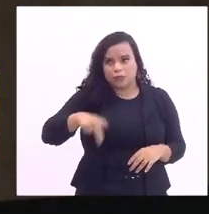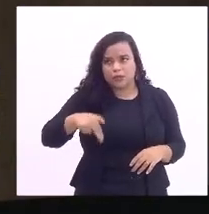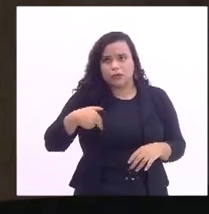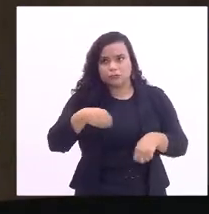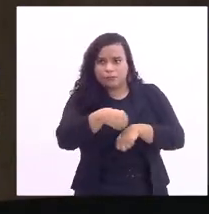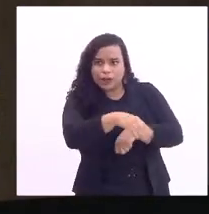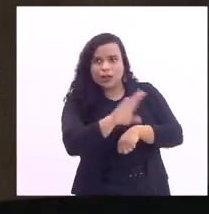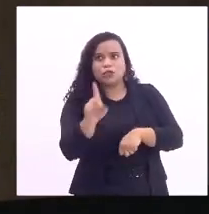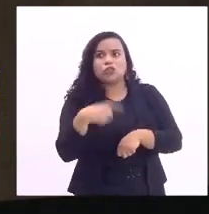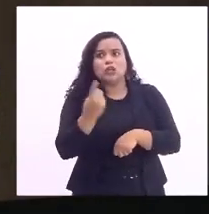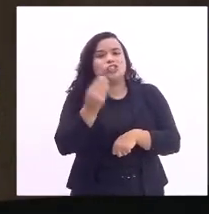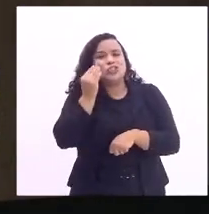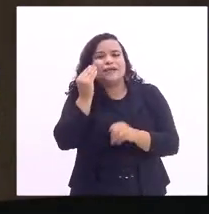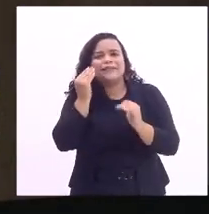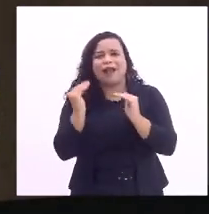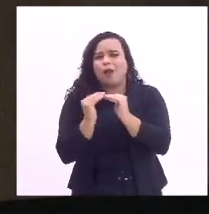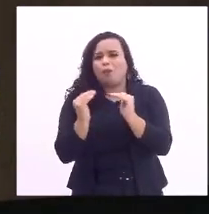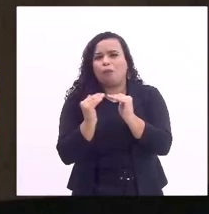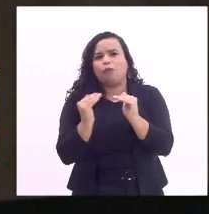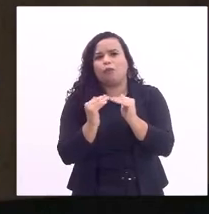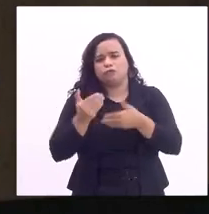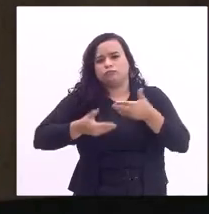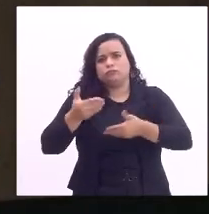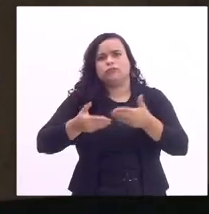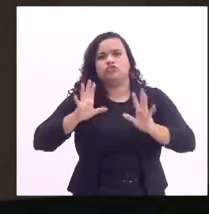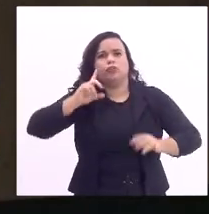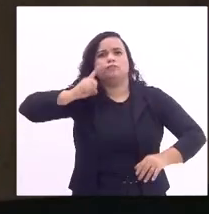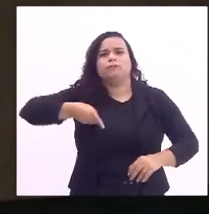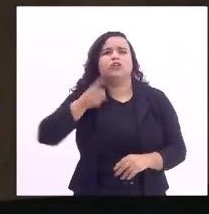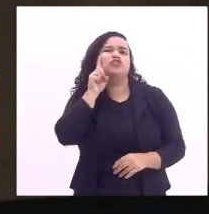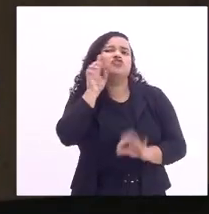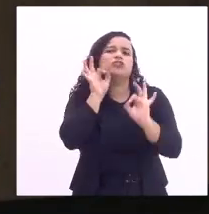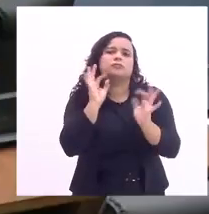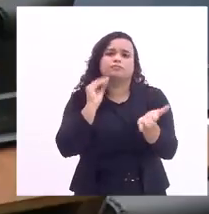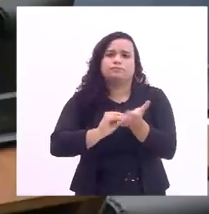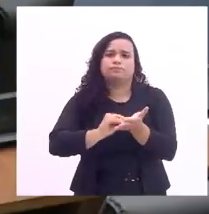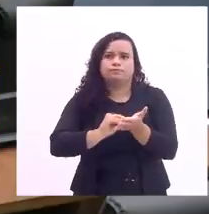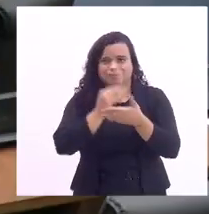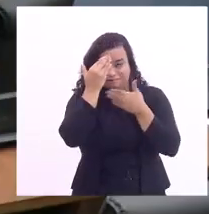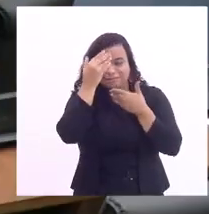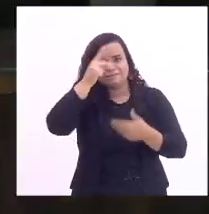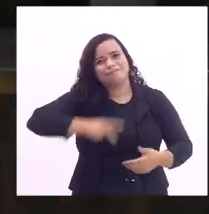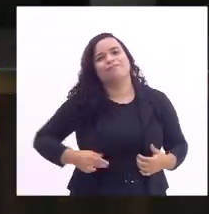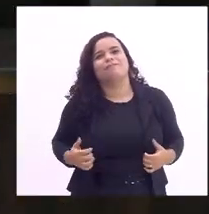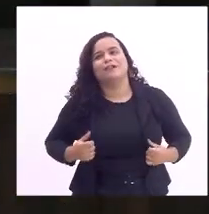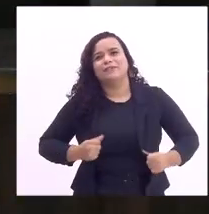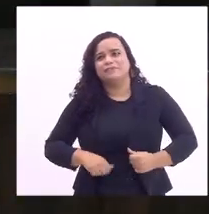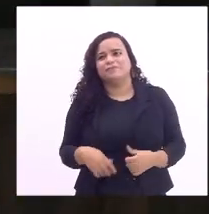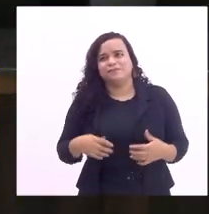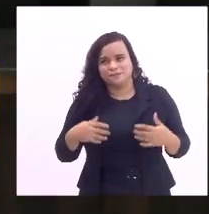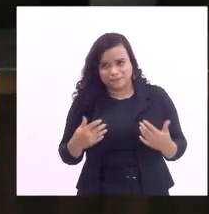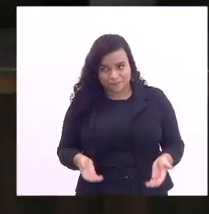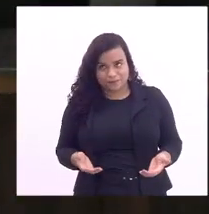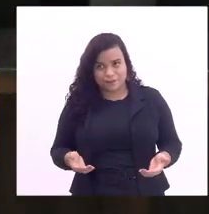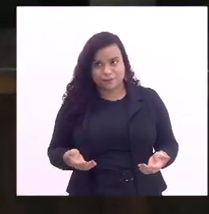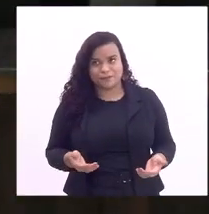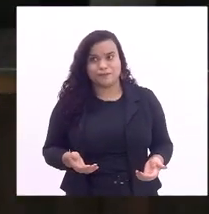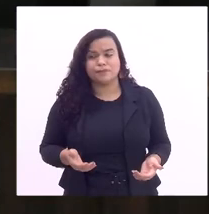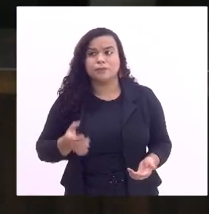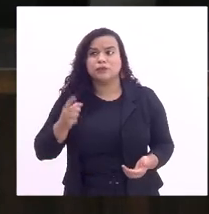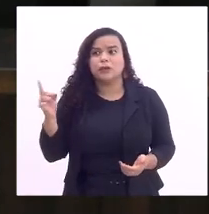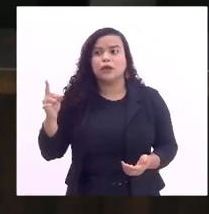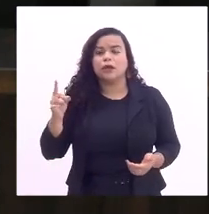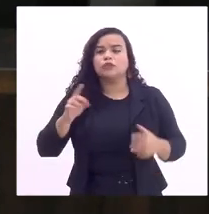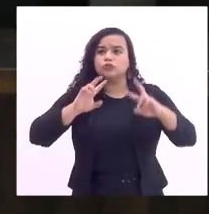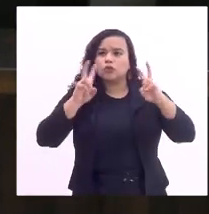tentar fazer um acordo de procedimento e já deixar designada a data. Obrigada, presidente. Então, salvo melhor juízo, a informação que a questão disciplinar